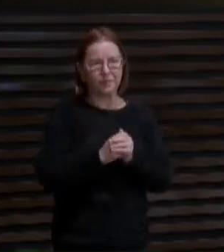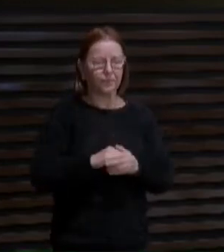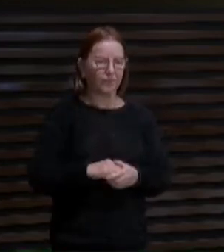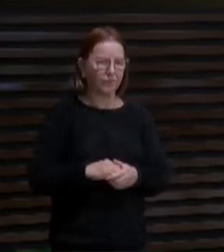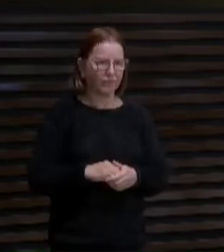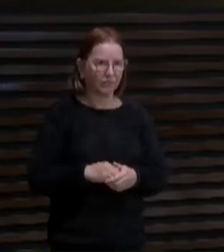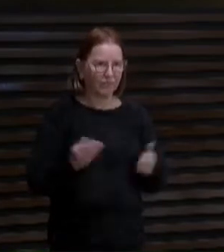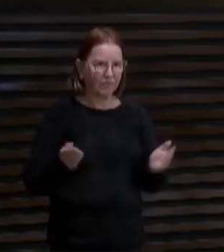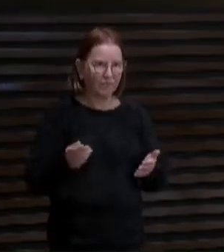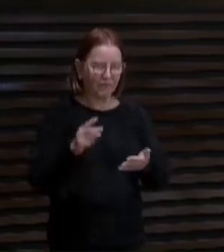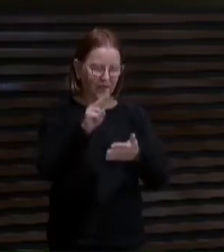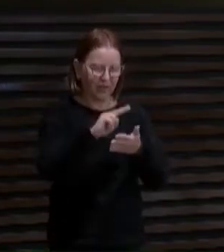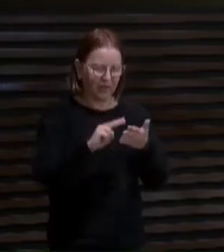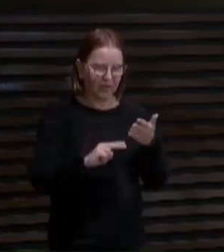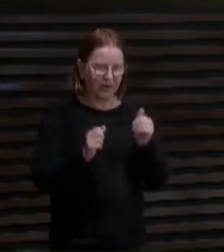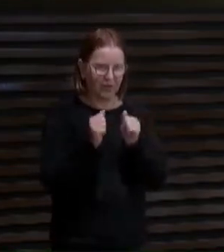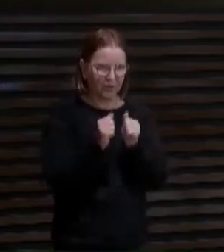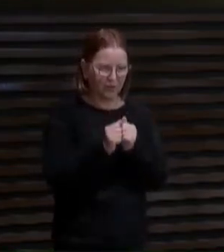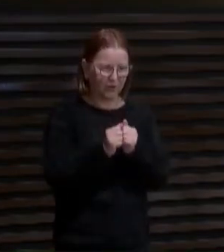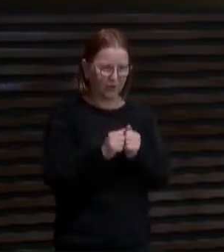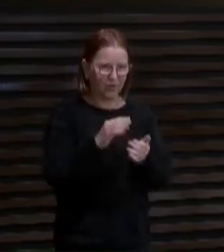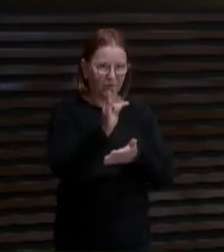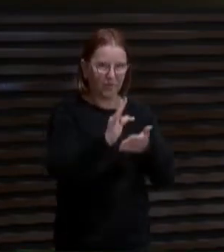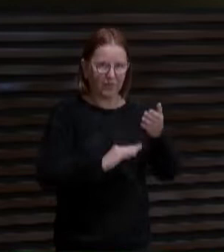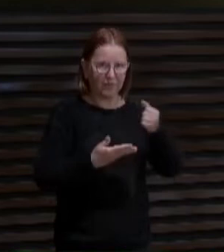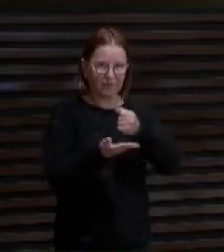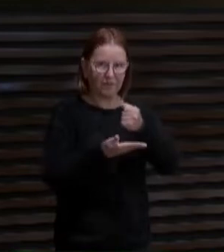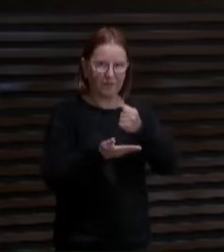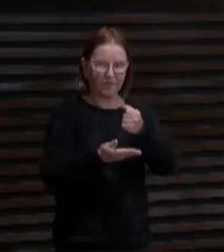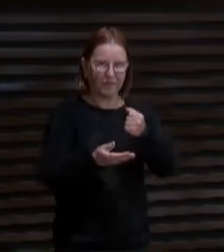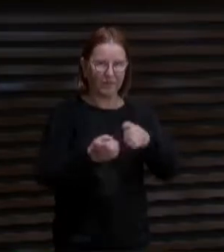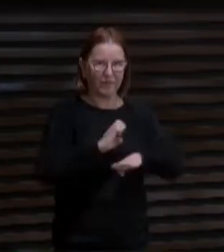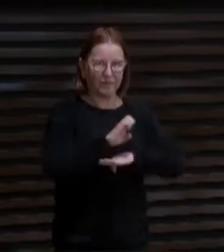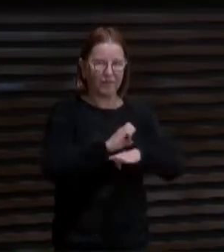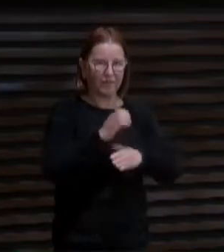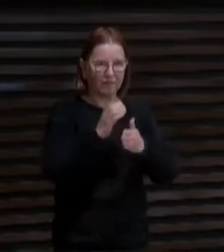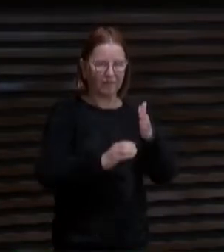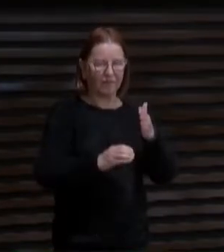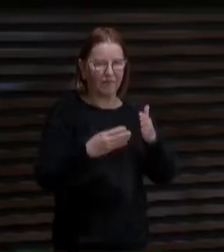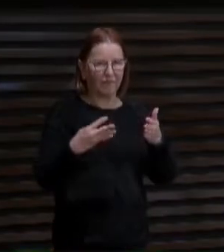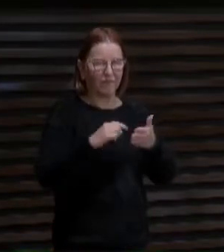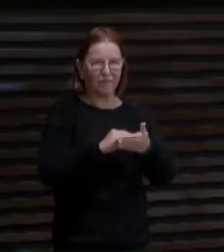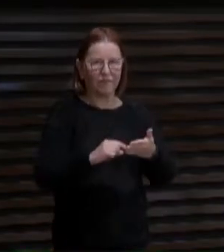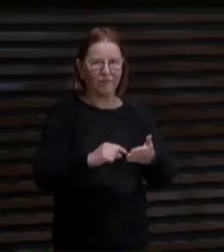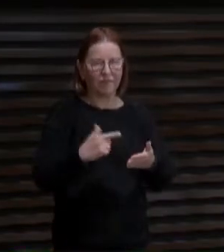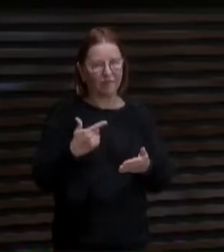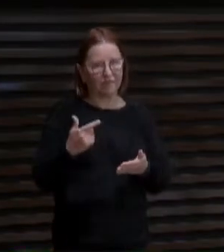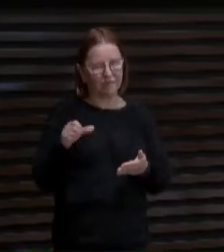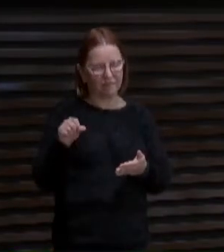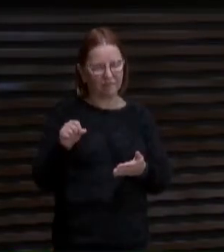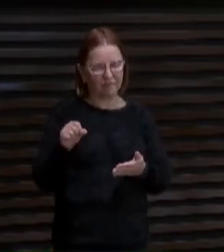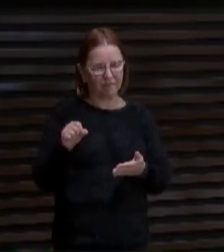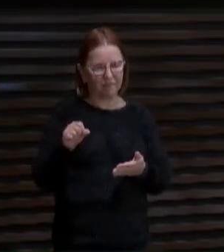nosso texto base de Efésios 4:29 Não saia da vossa boca nenhuma